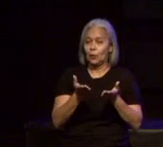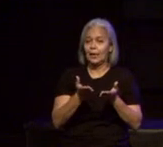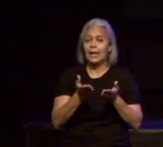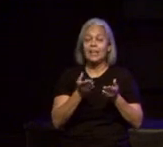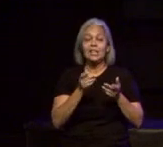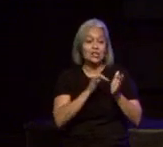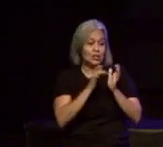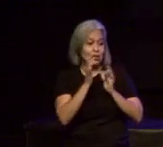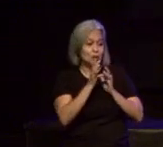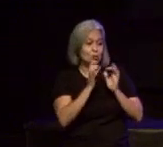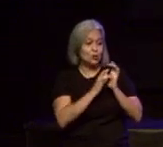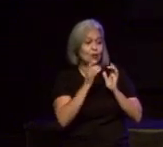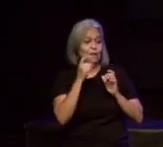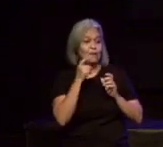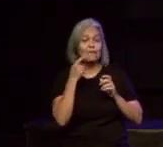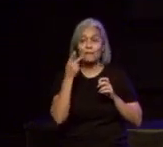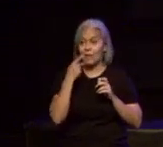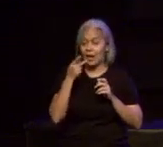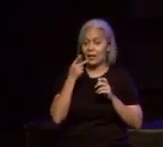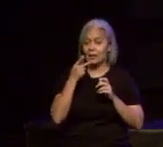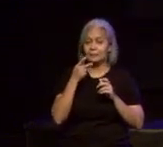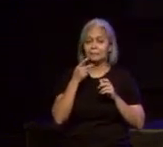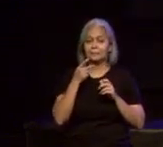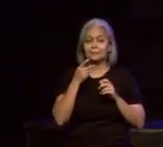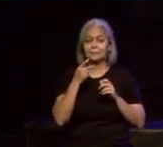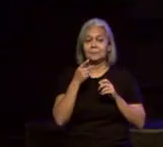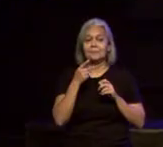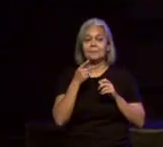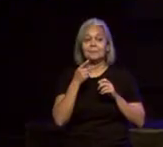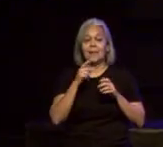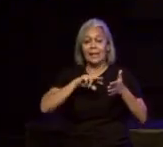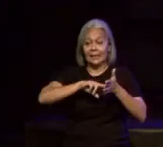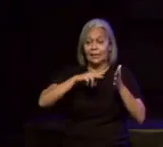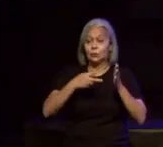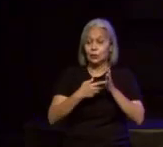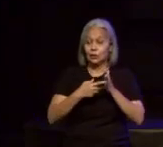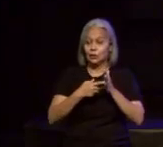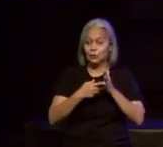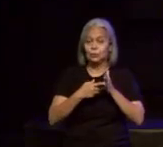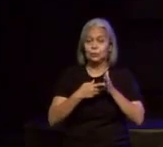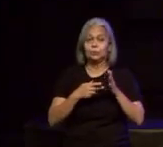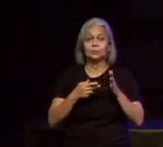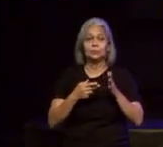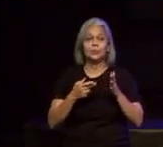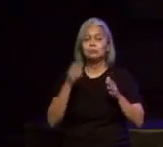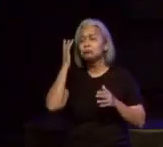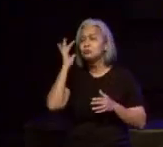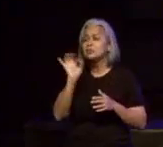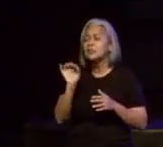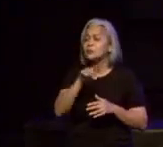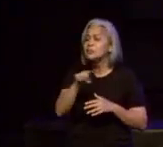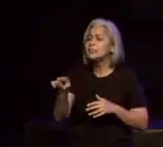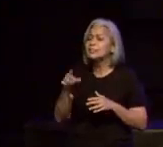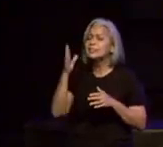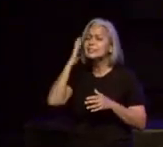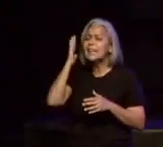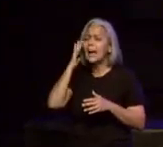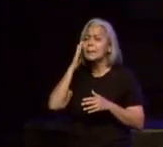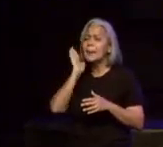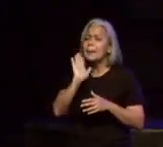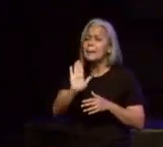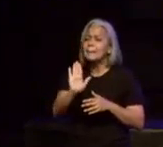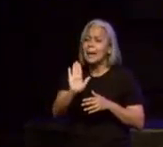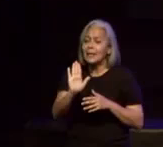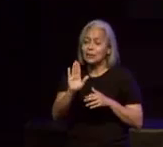ele fala isso, ele fala na língua dele, e é traduzido para o grego, né? E eu não sei se você sabe, mas ele está falando de duas palavras completamente